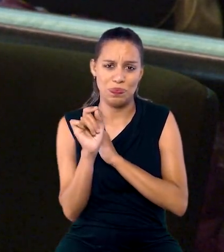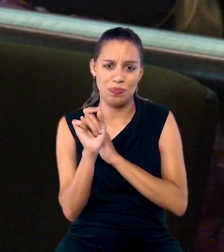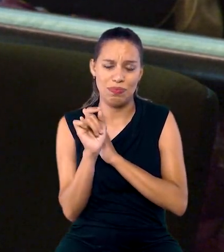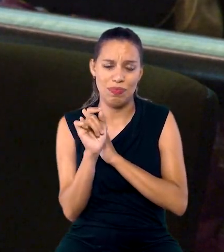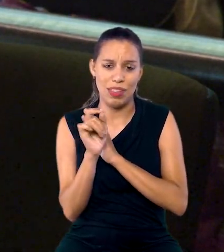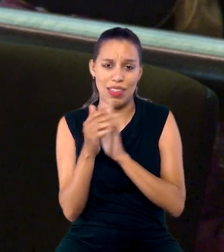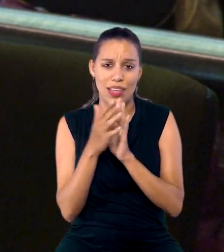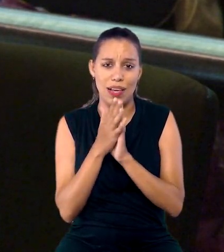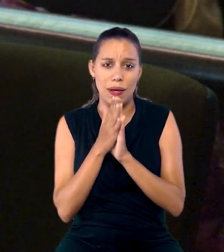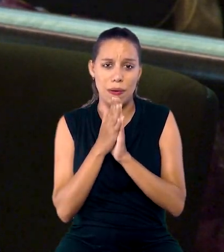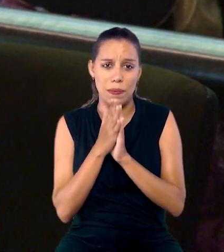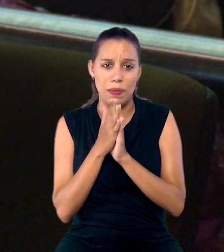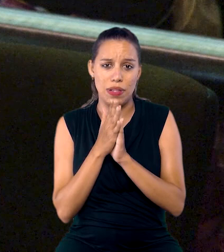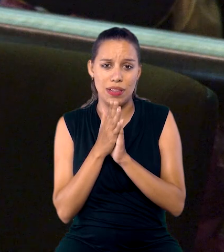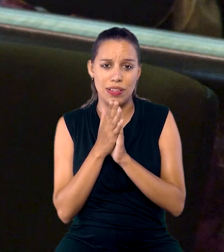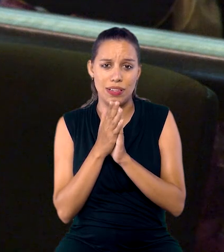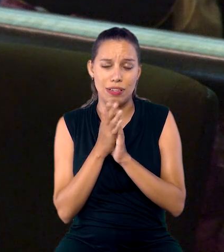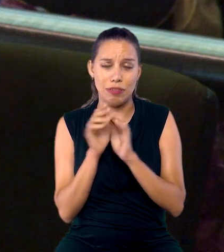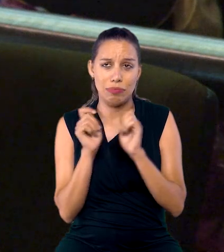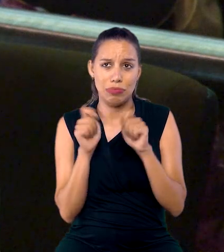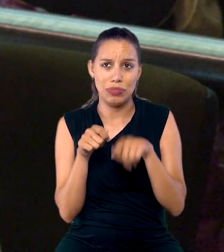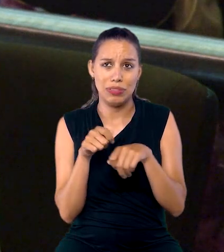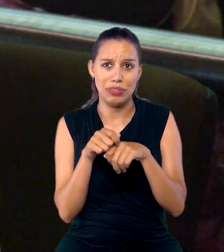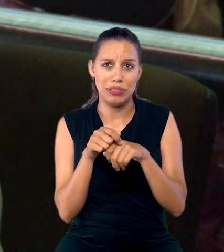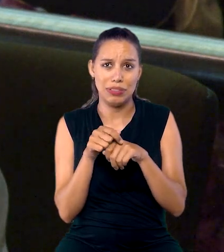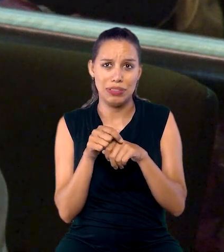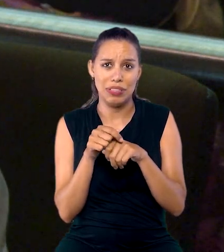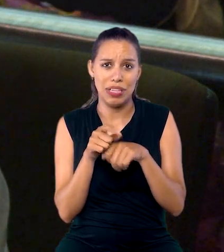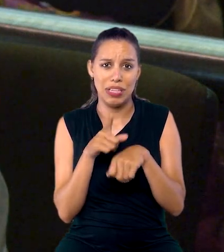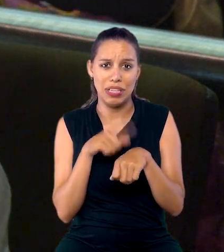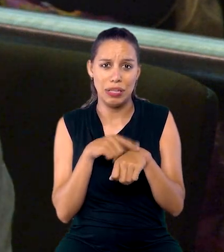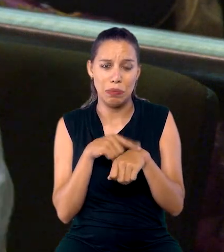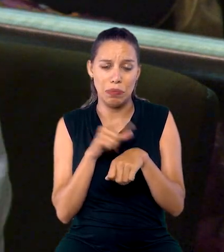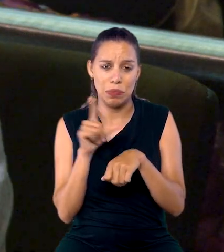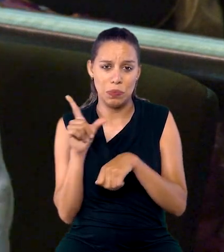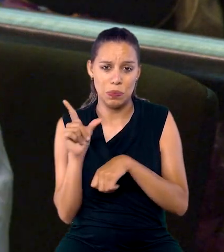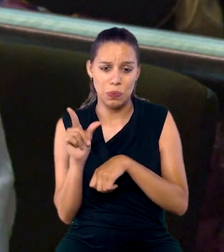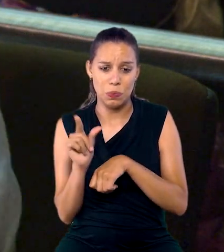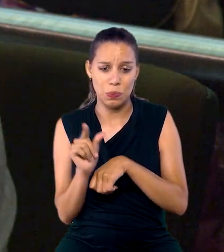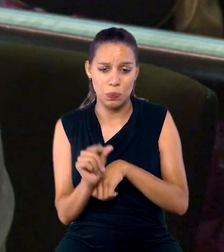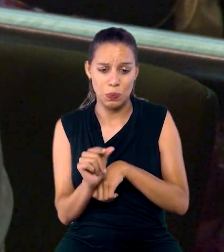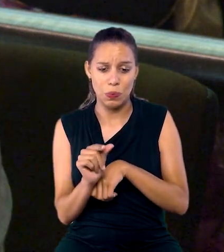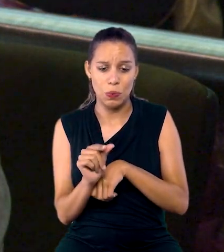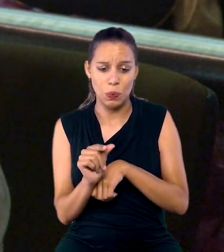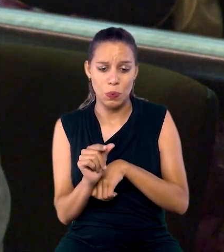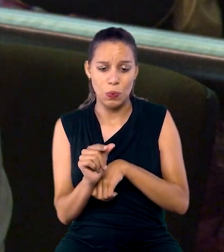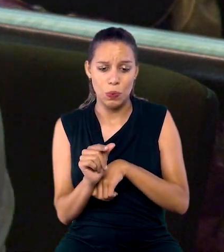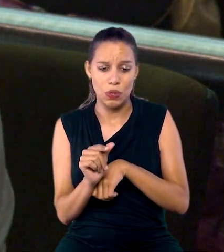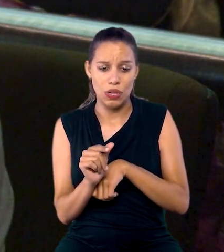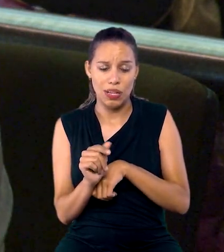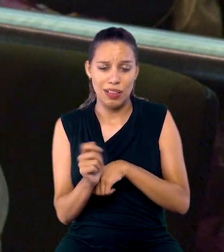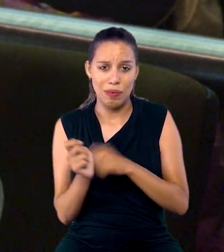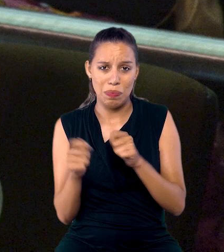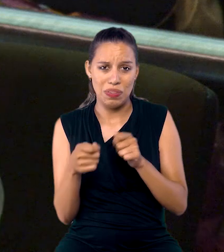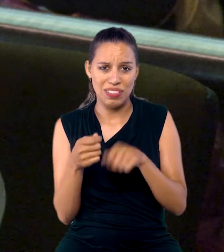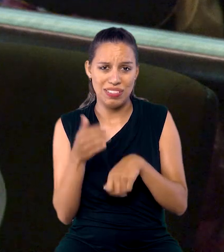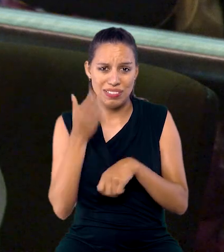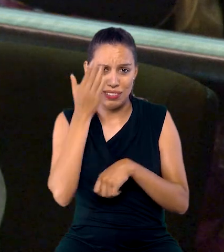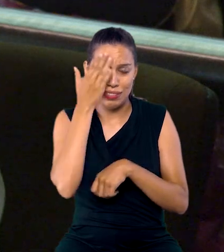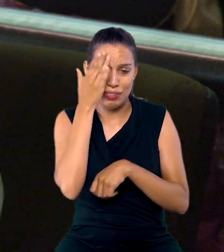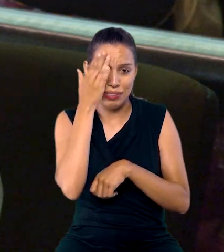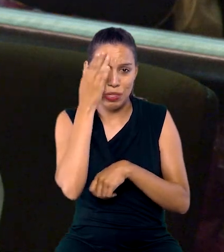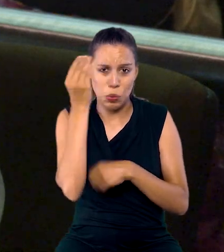de poder economizar o tempo dessa escuta com uma possibilidade de